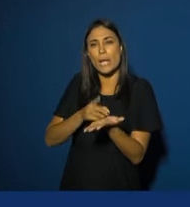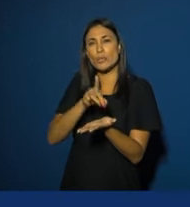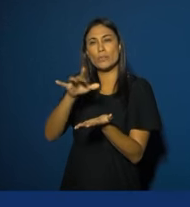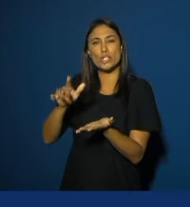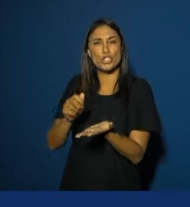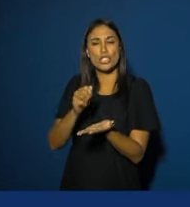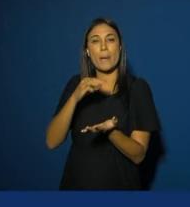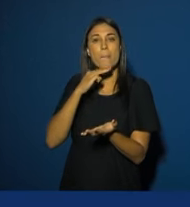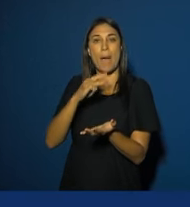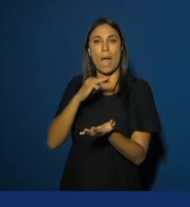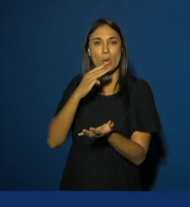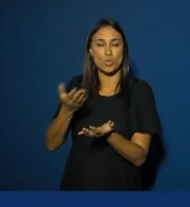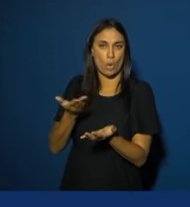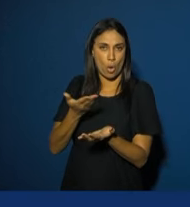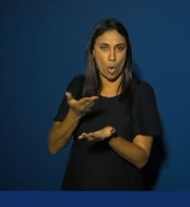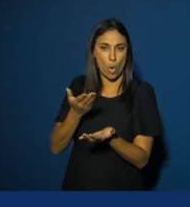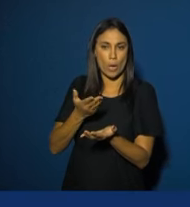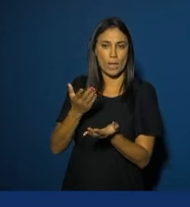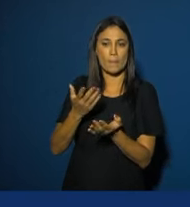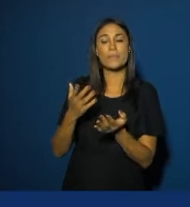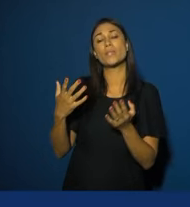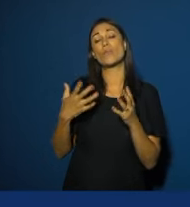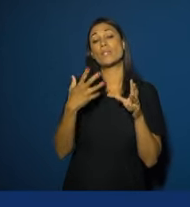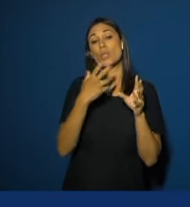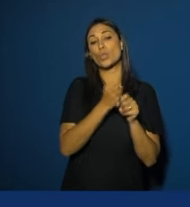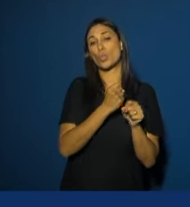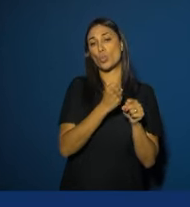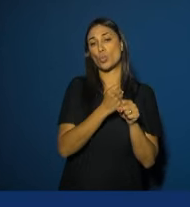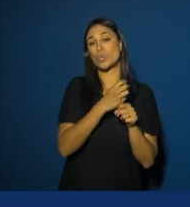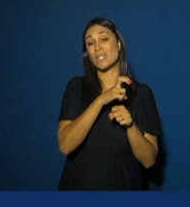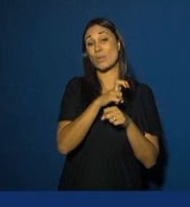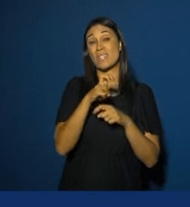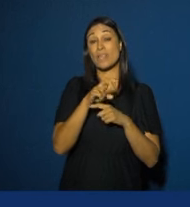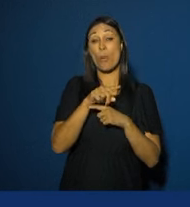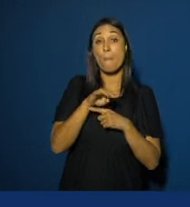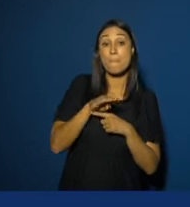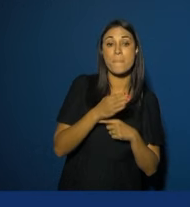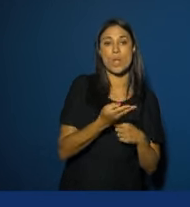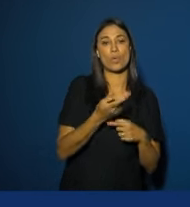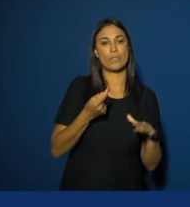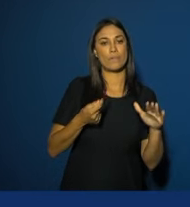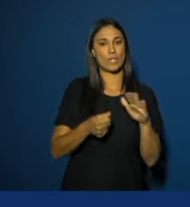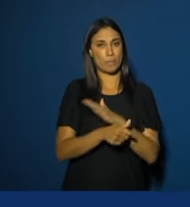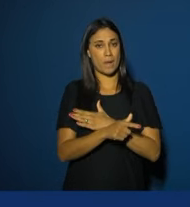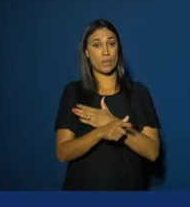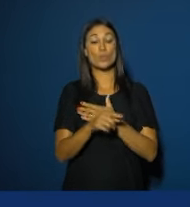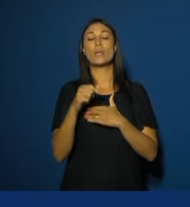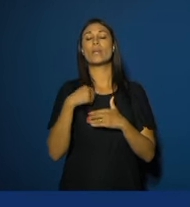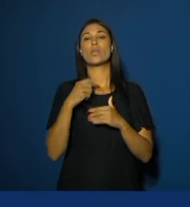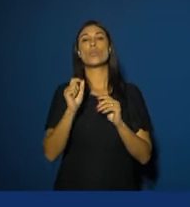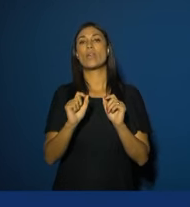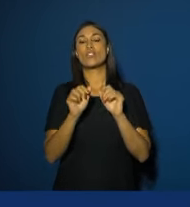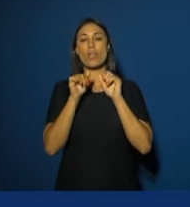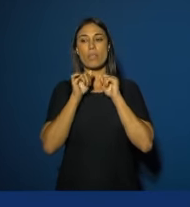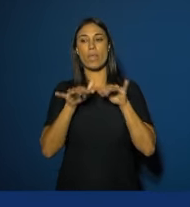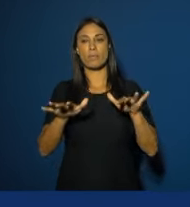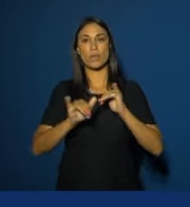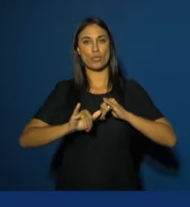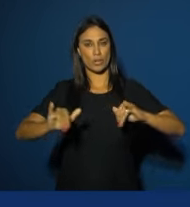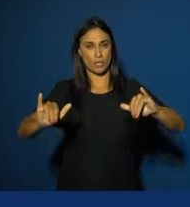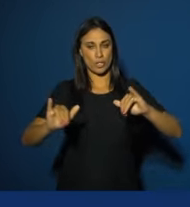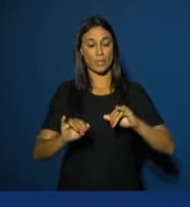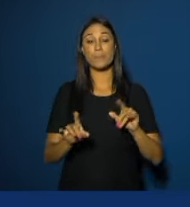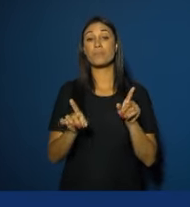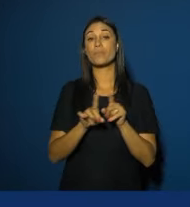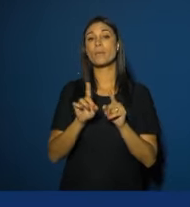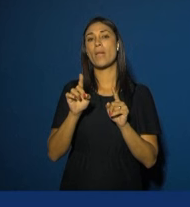para março. Ao todo, cerca de 50 bilhões de investimentos só em grandes linhas de transmissão. E